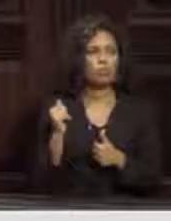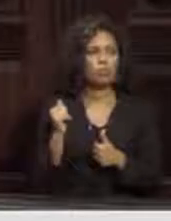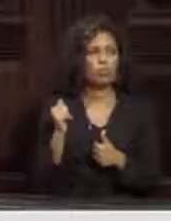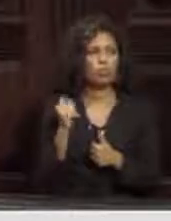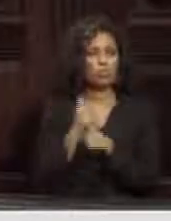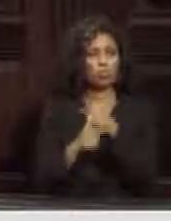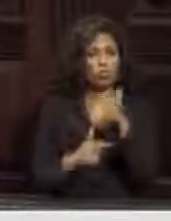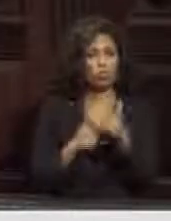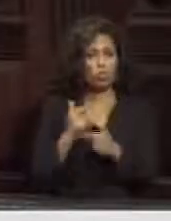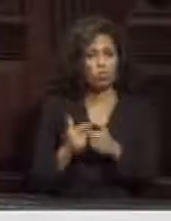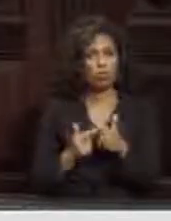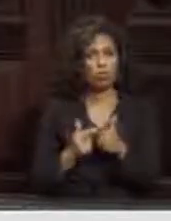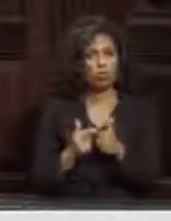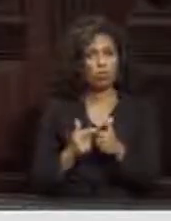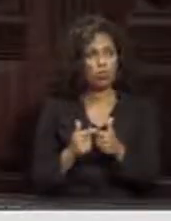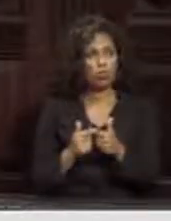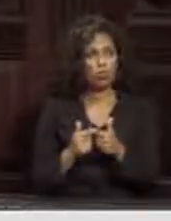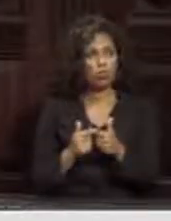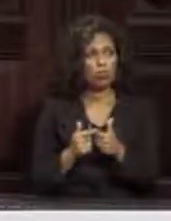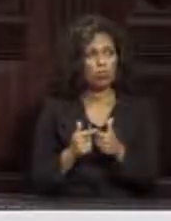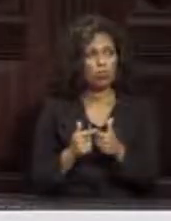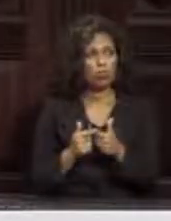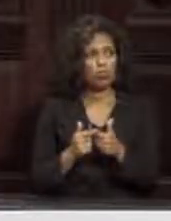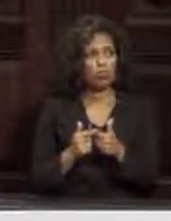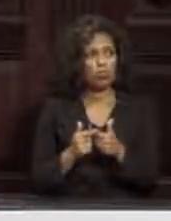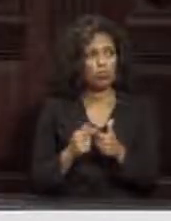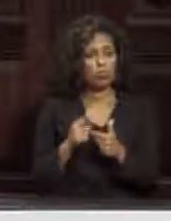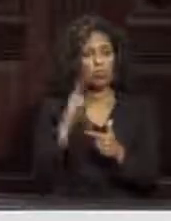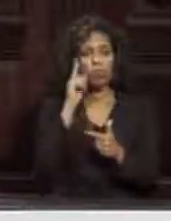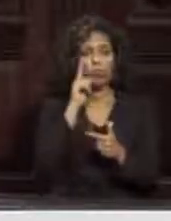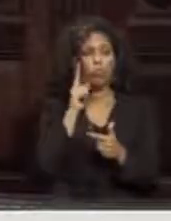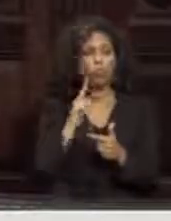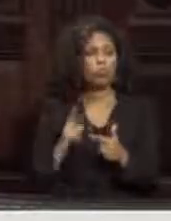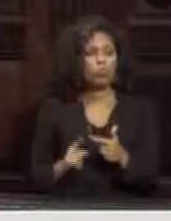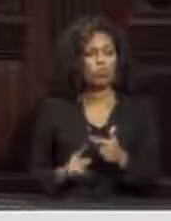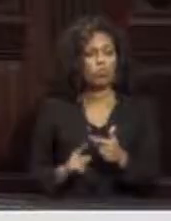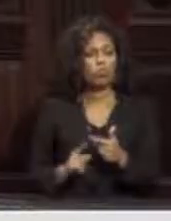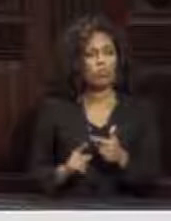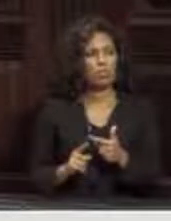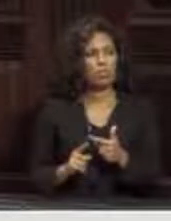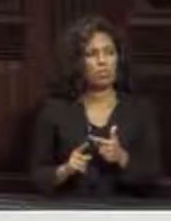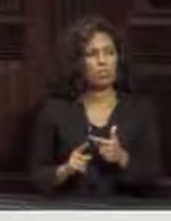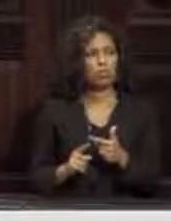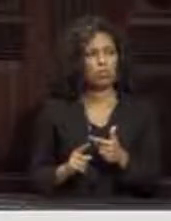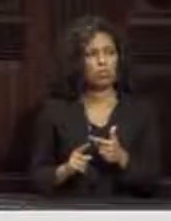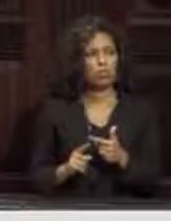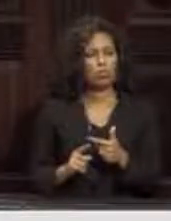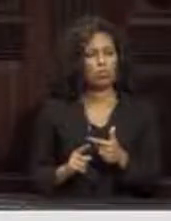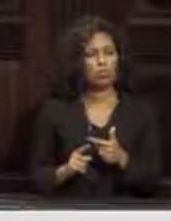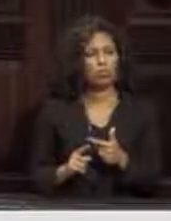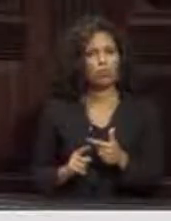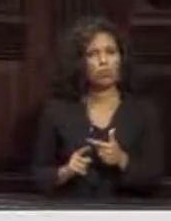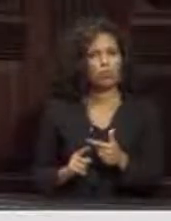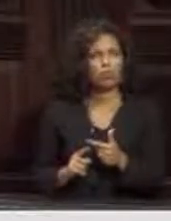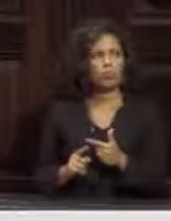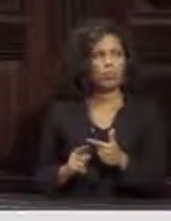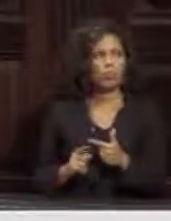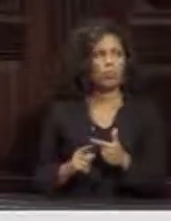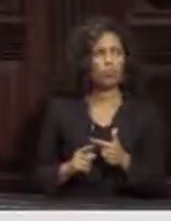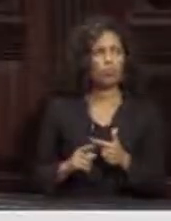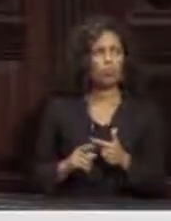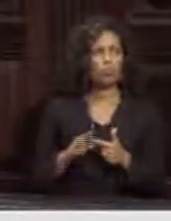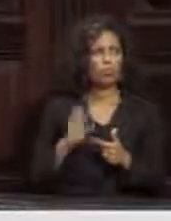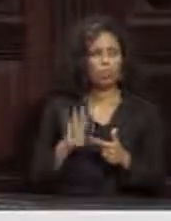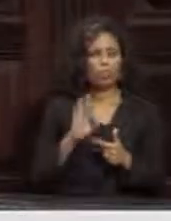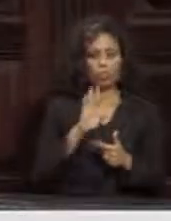acham boa a ideia do Repetro. No entanto, como o